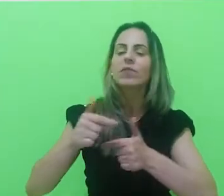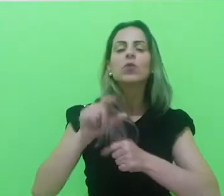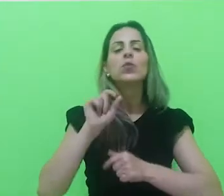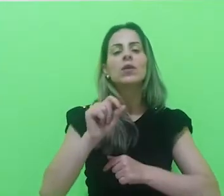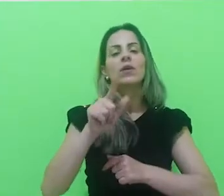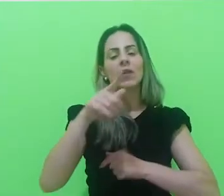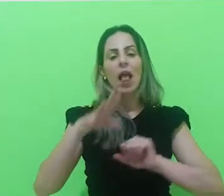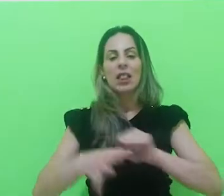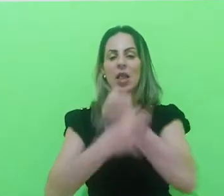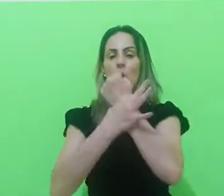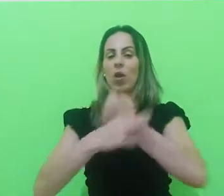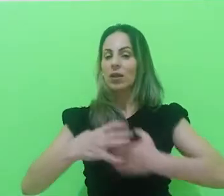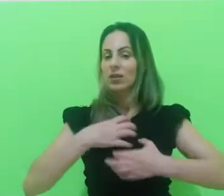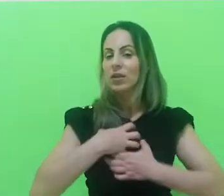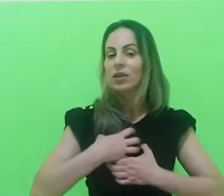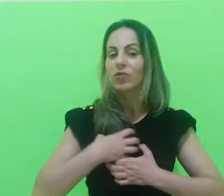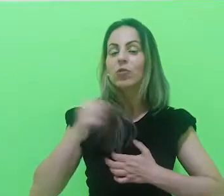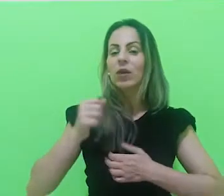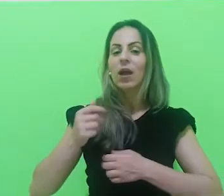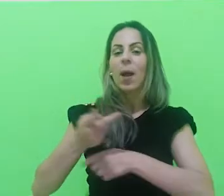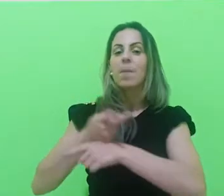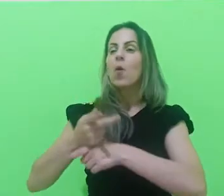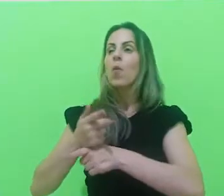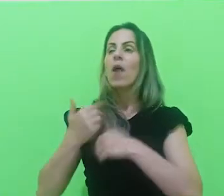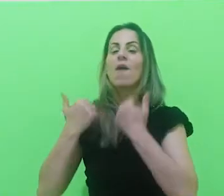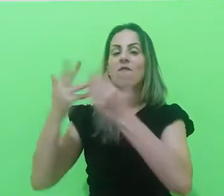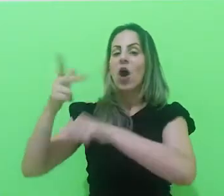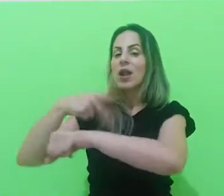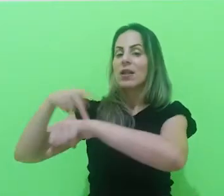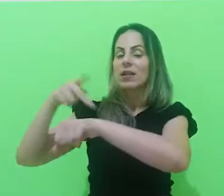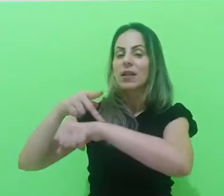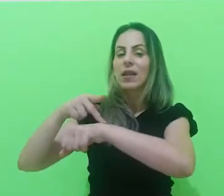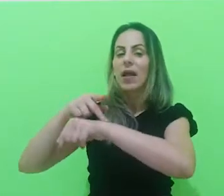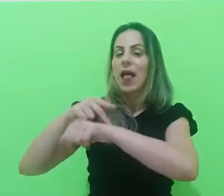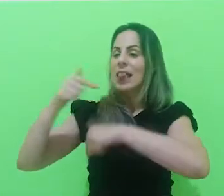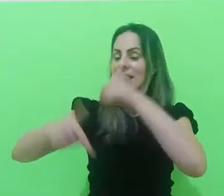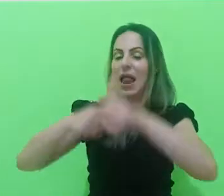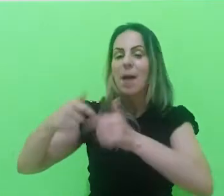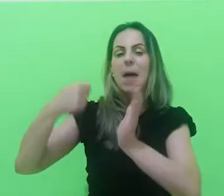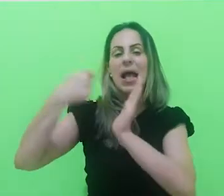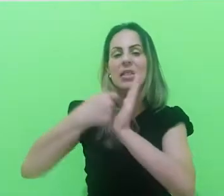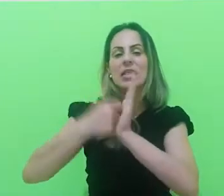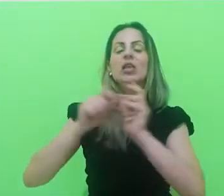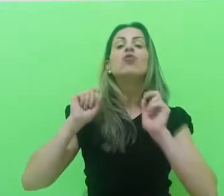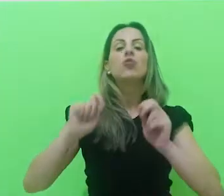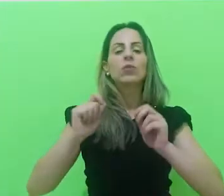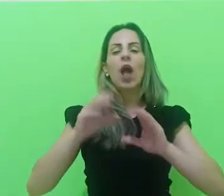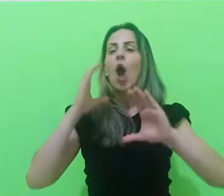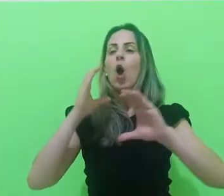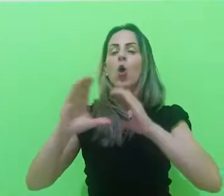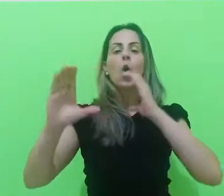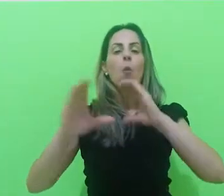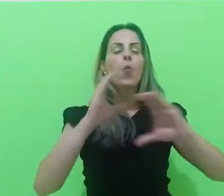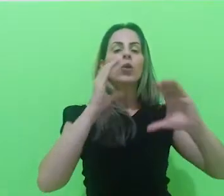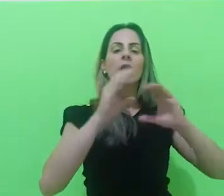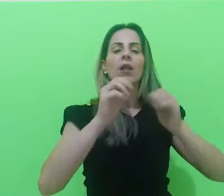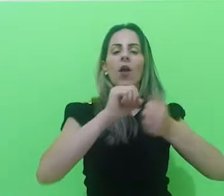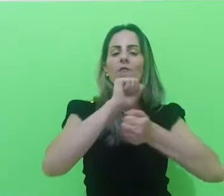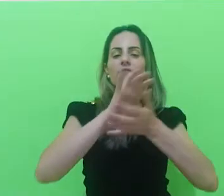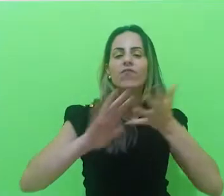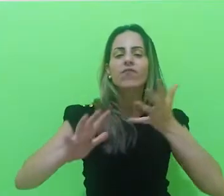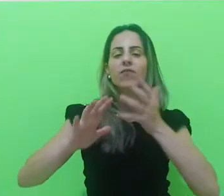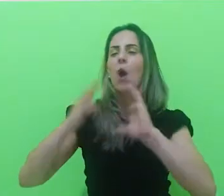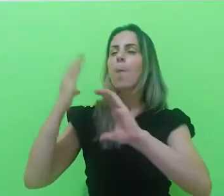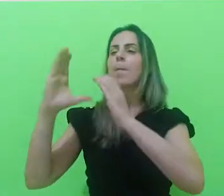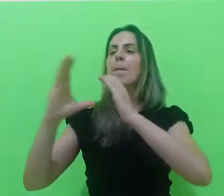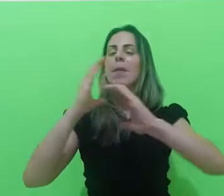tenha segurança em procurar um emprego lá fora e algo que vai ser exigido de você é a comunicação com fluência. Esse é um